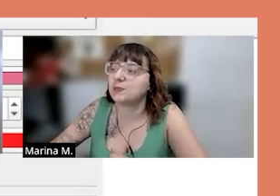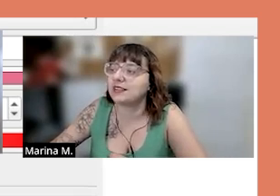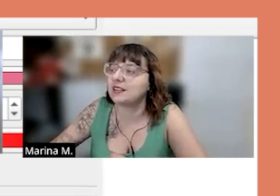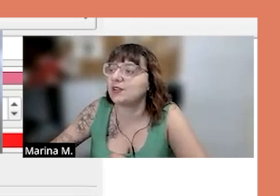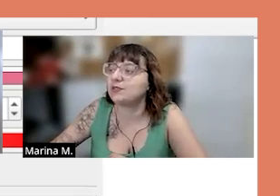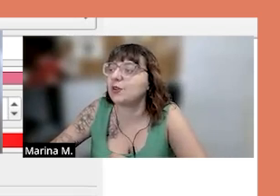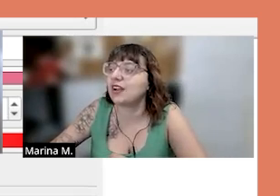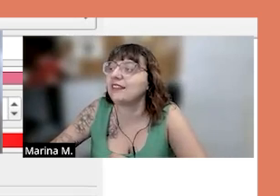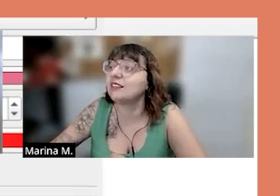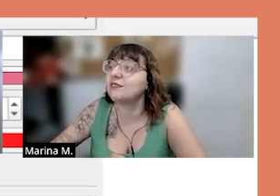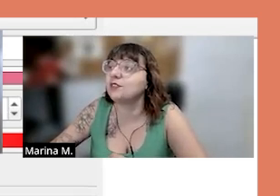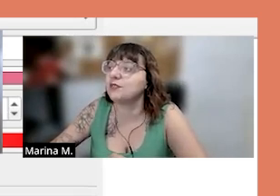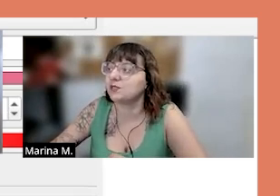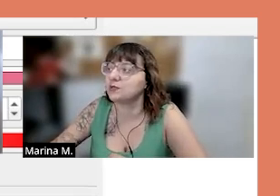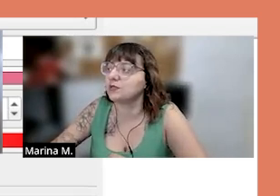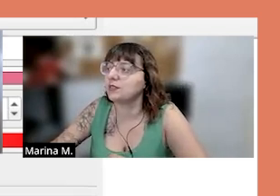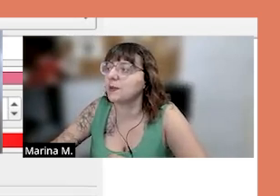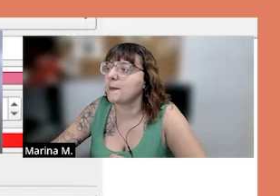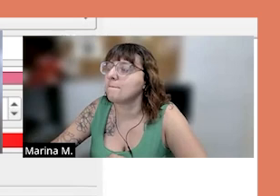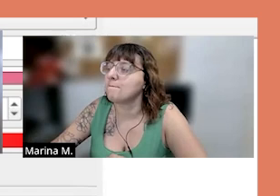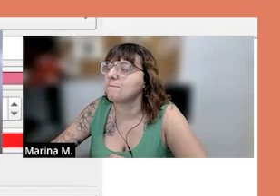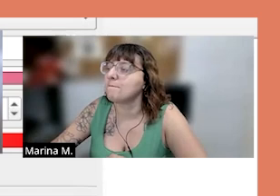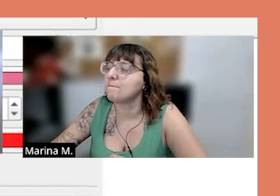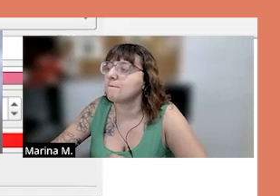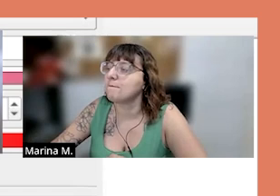desvio padrão, eu vou colocar intervalo fixo.